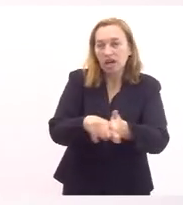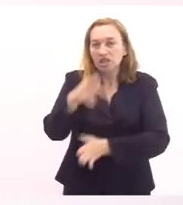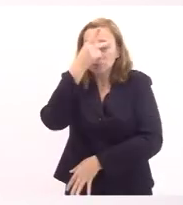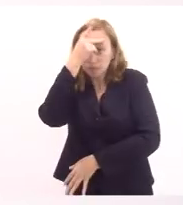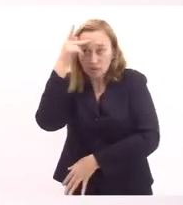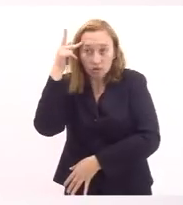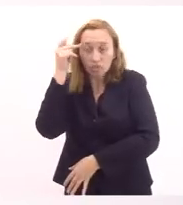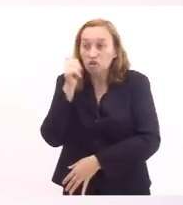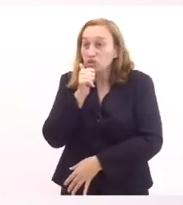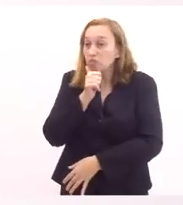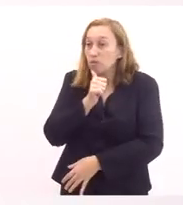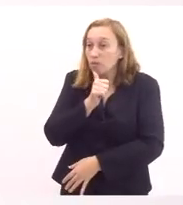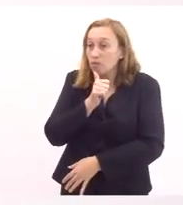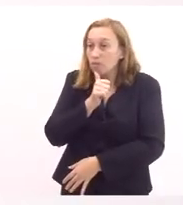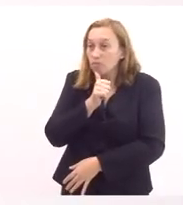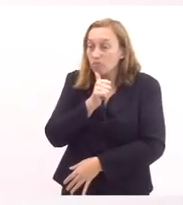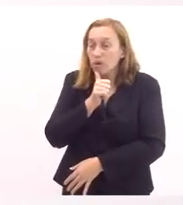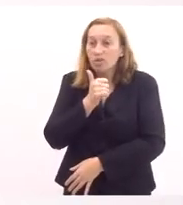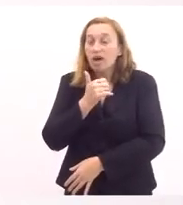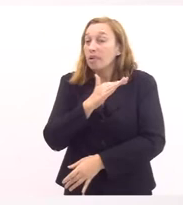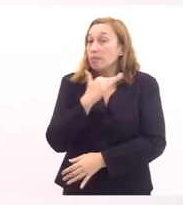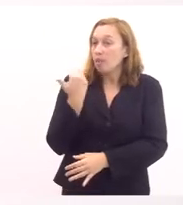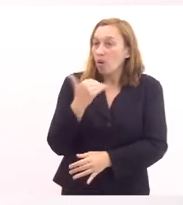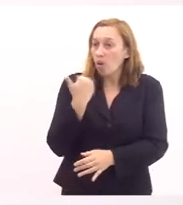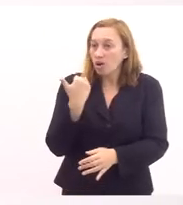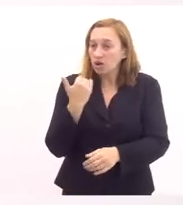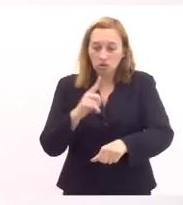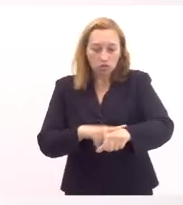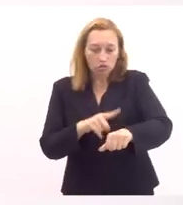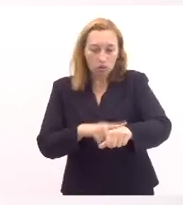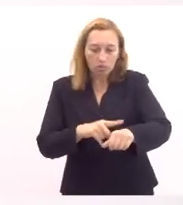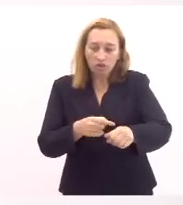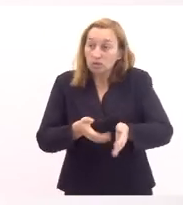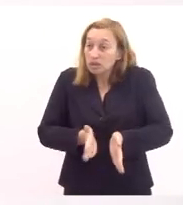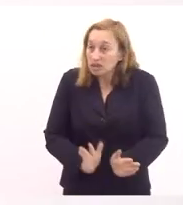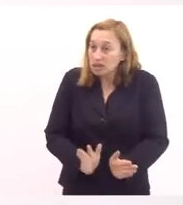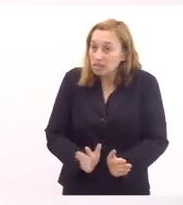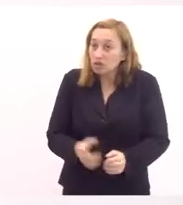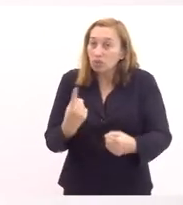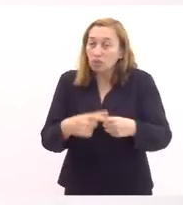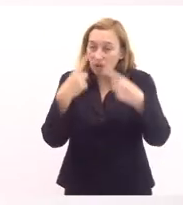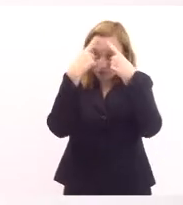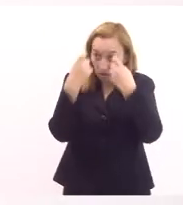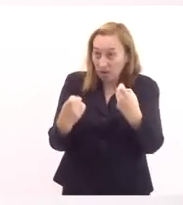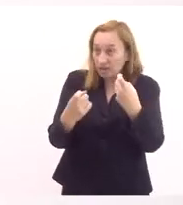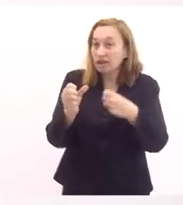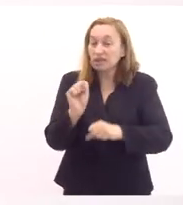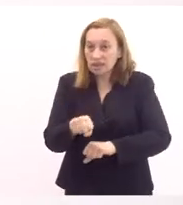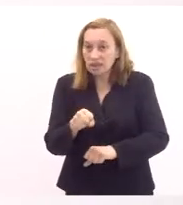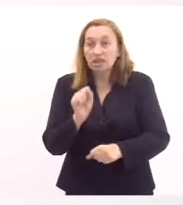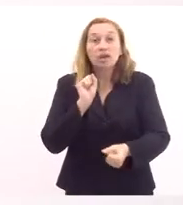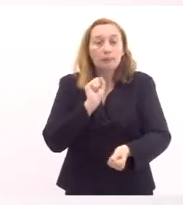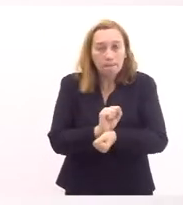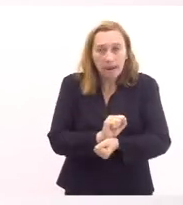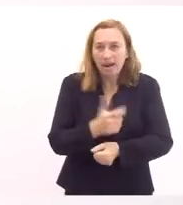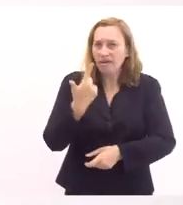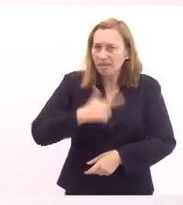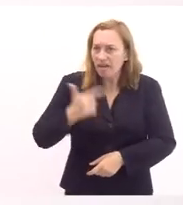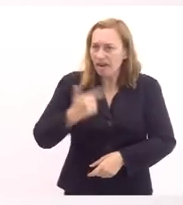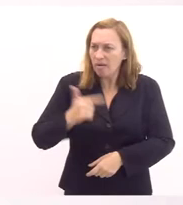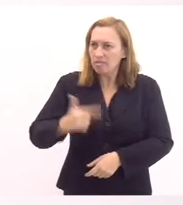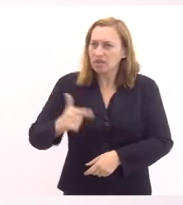no seu quarto porque elas estão sendo violentadas então a gente não pode esquecer de não pode parar de repetir